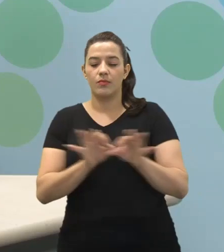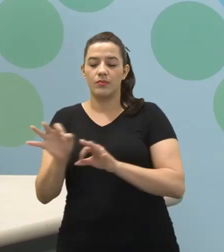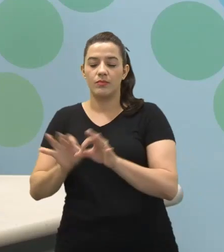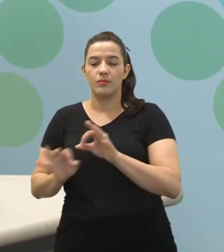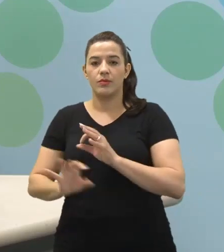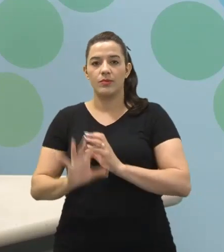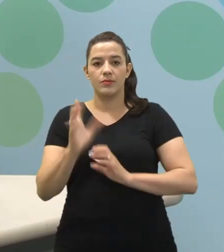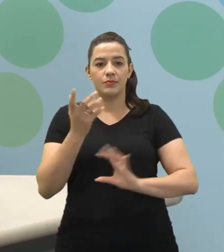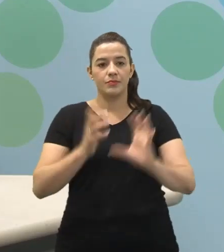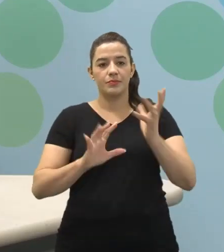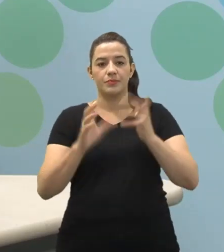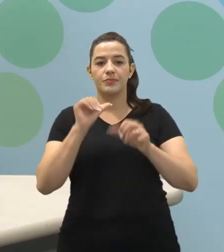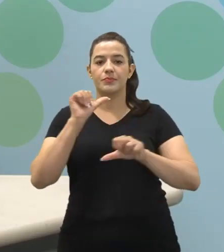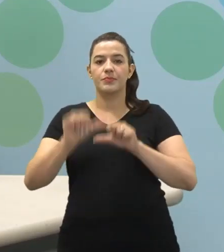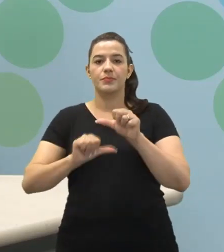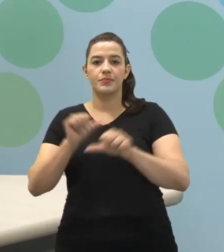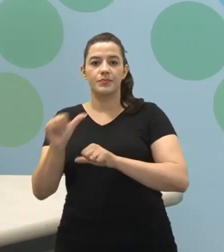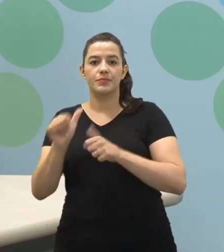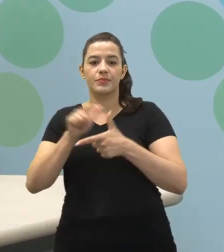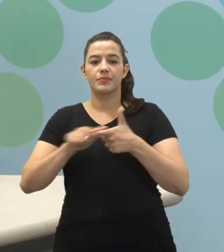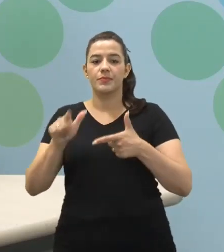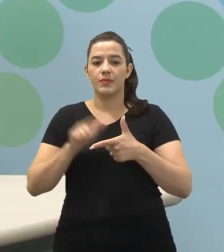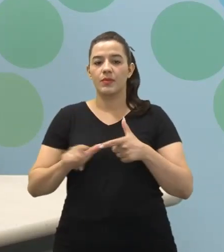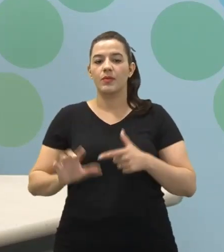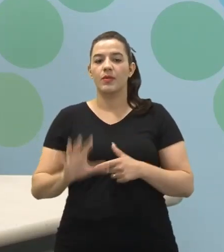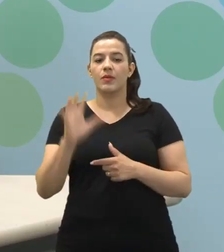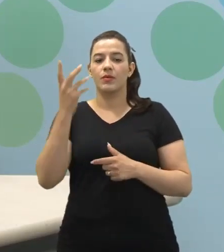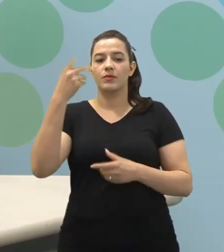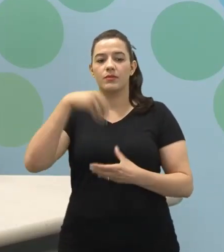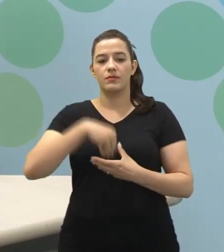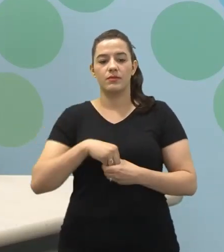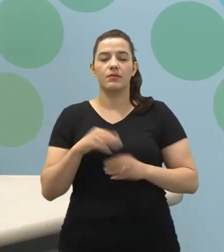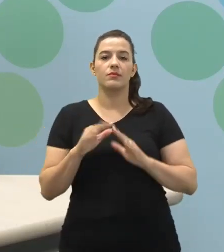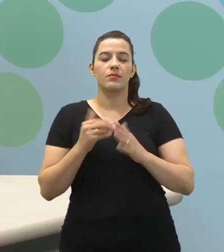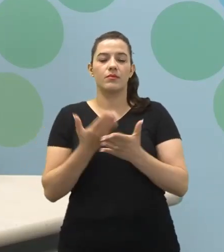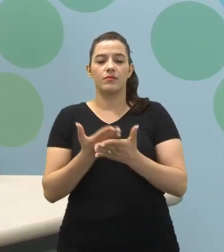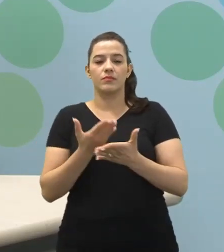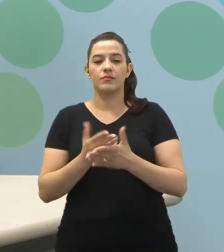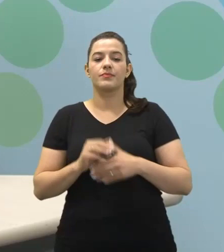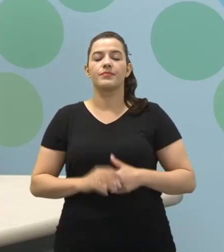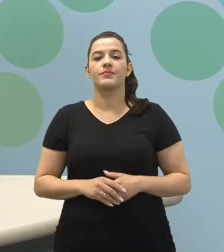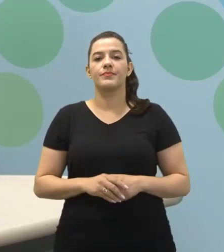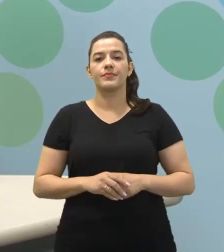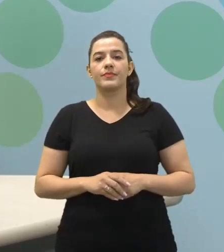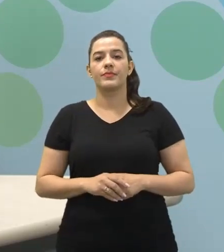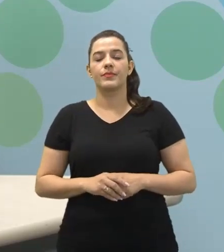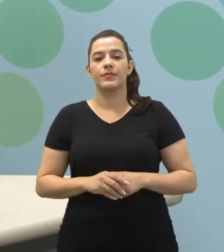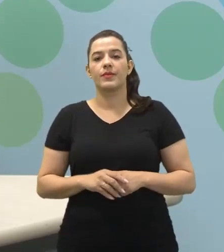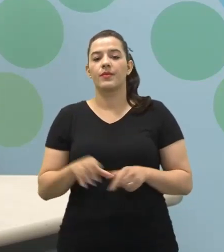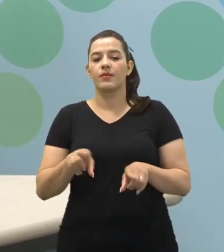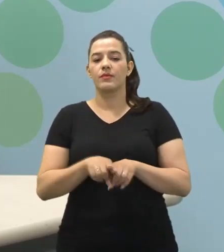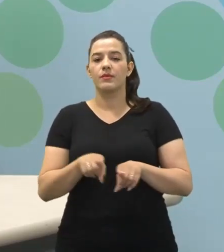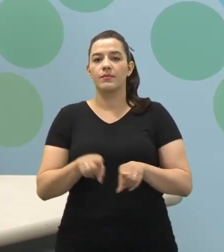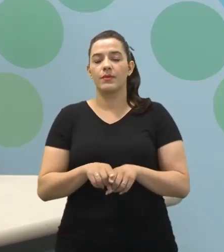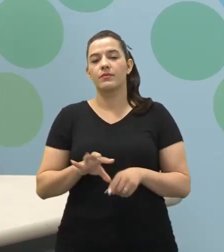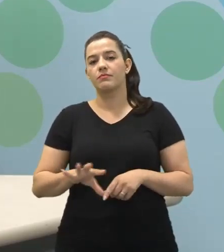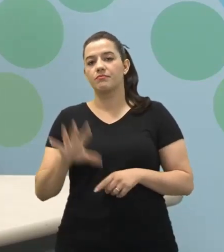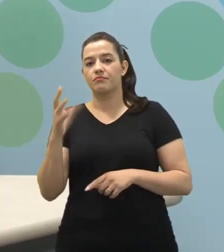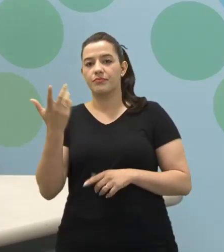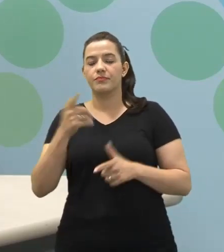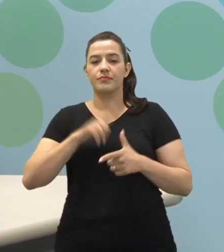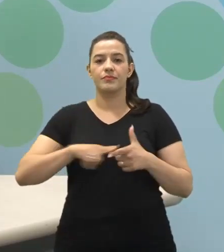problema né que que acontecem na na própria Unidade Escolar né situações-problema também as